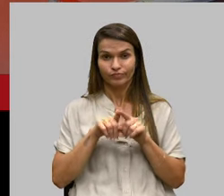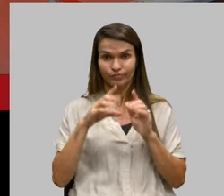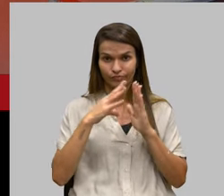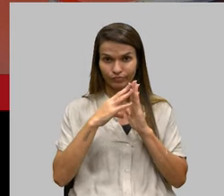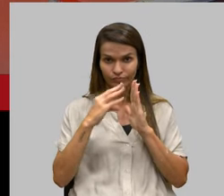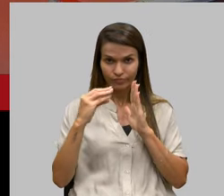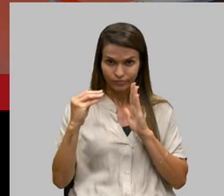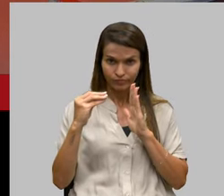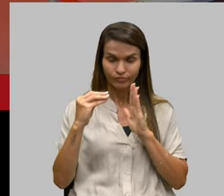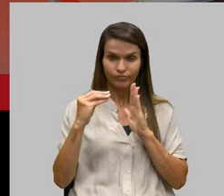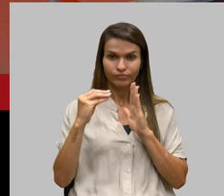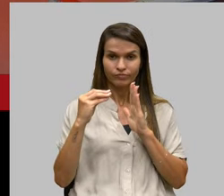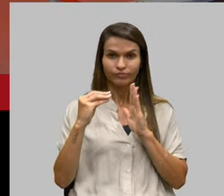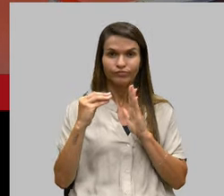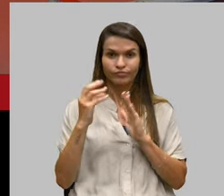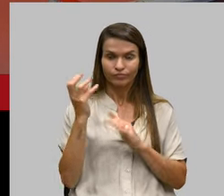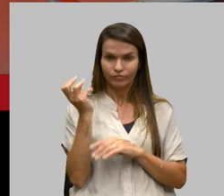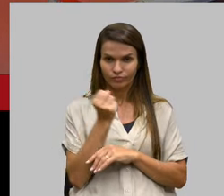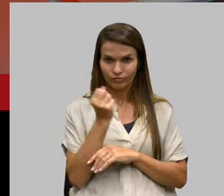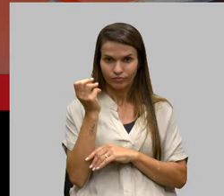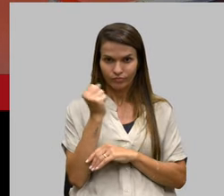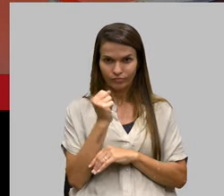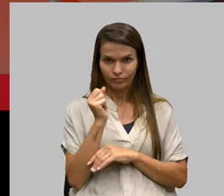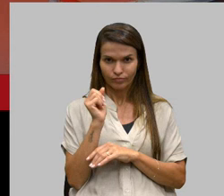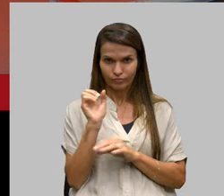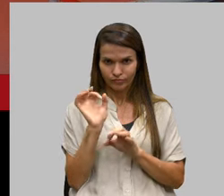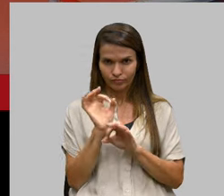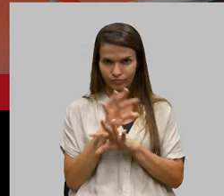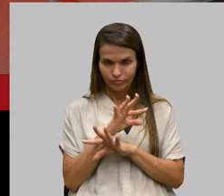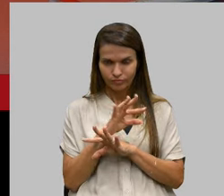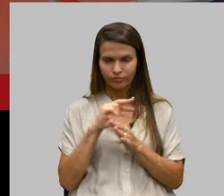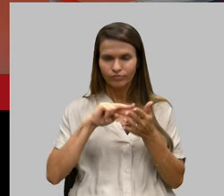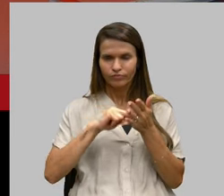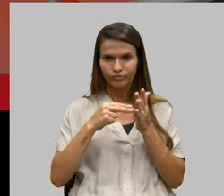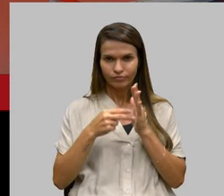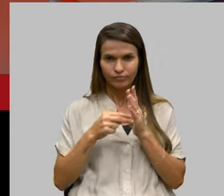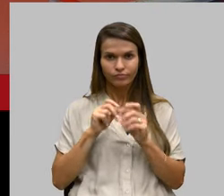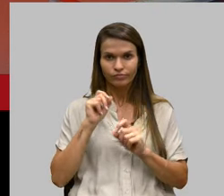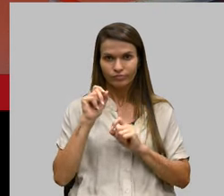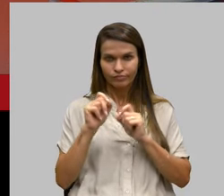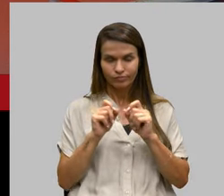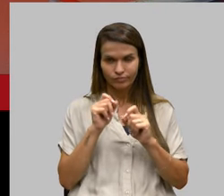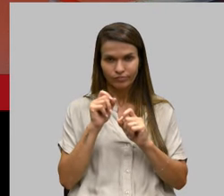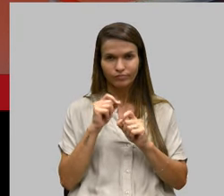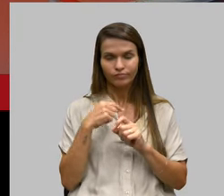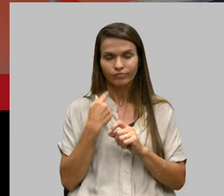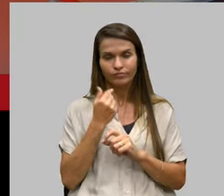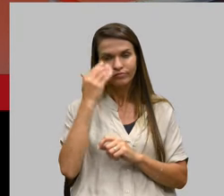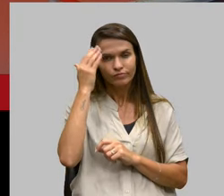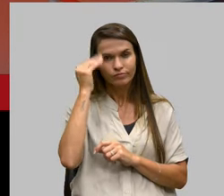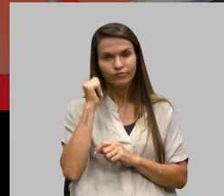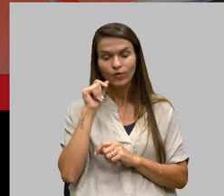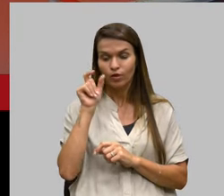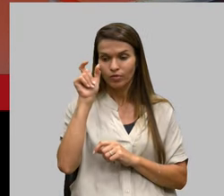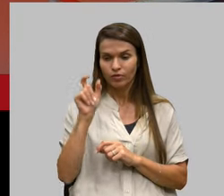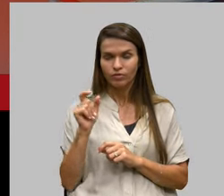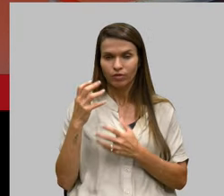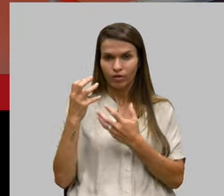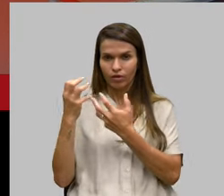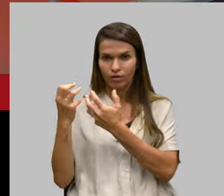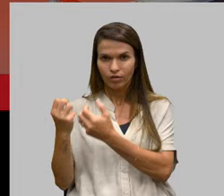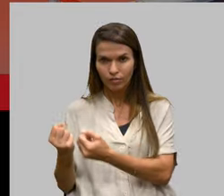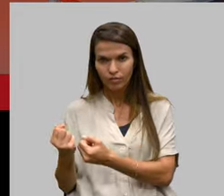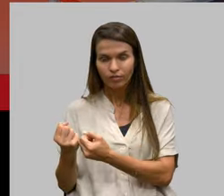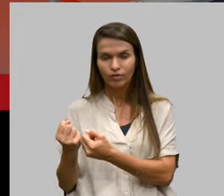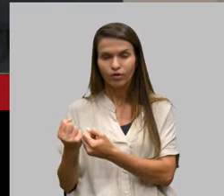modelo de benefício definido que significa nós sabemos o que a pessoa vai ganhar ou pelo menos